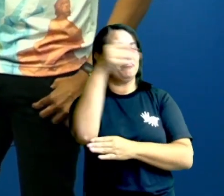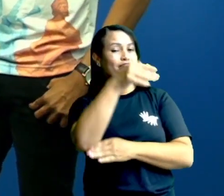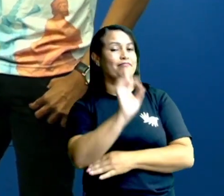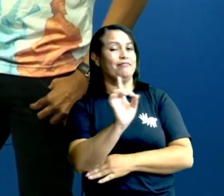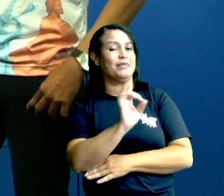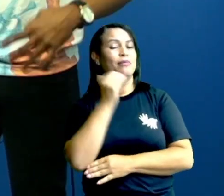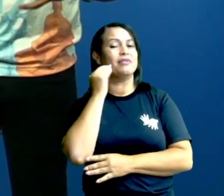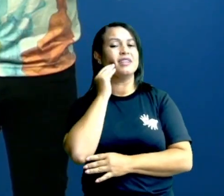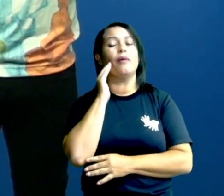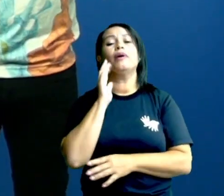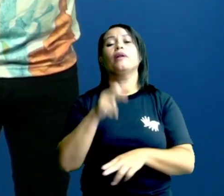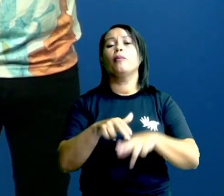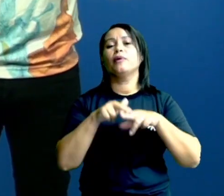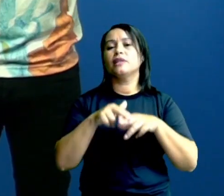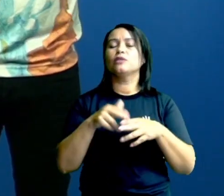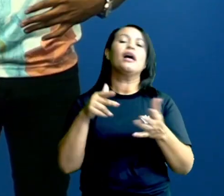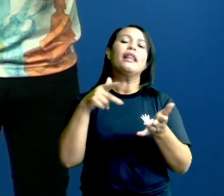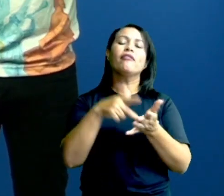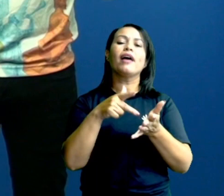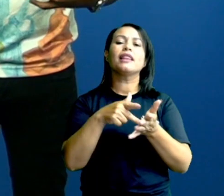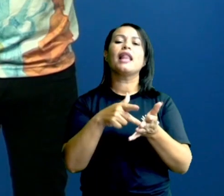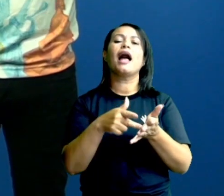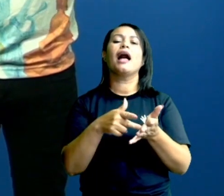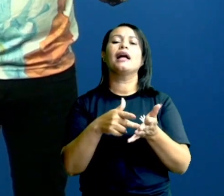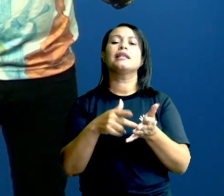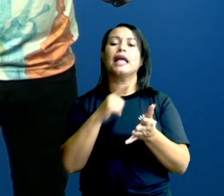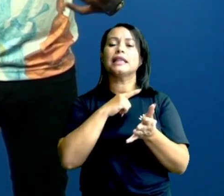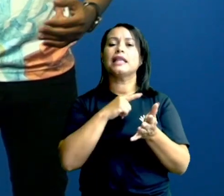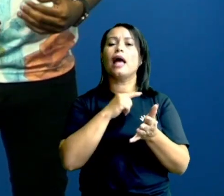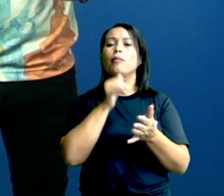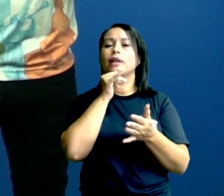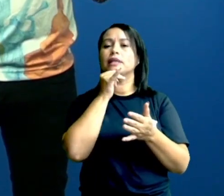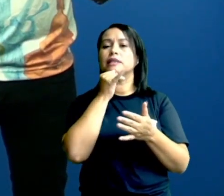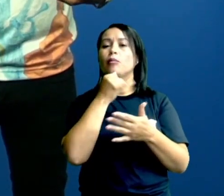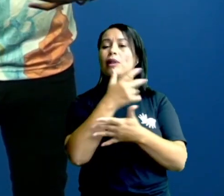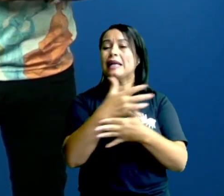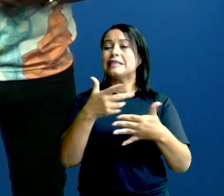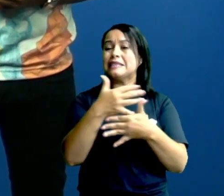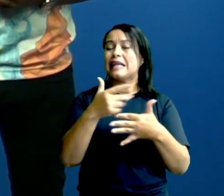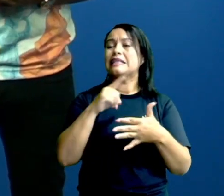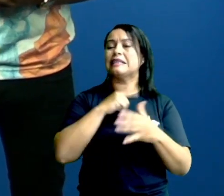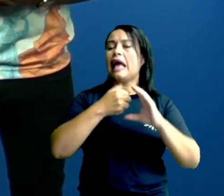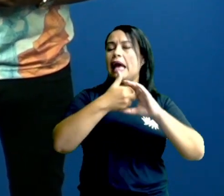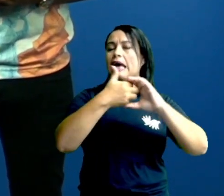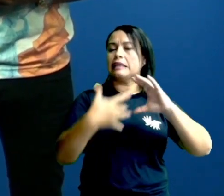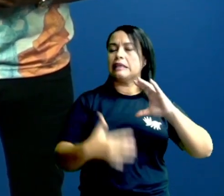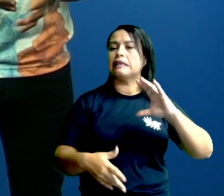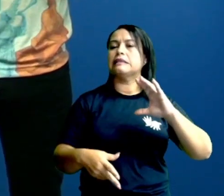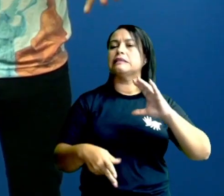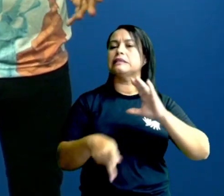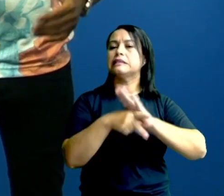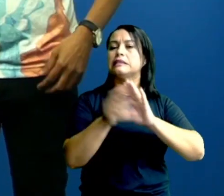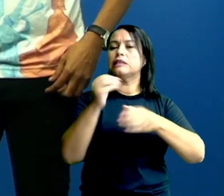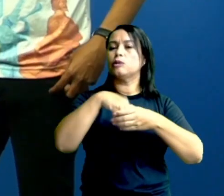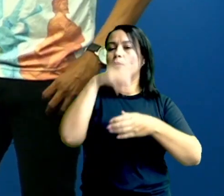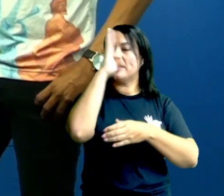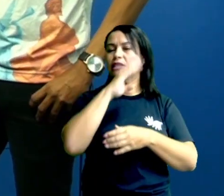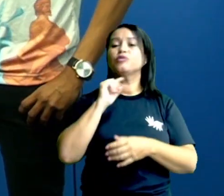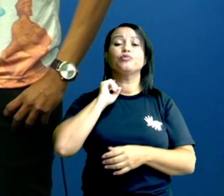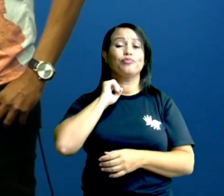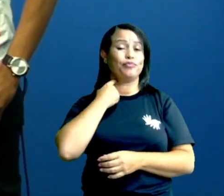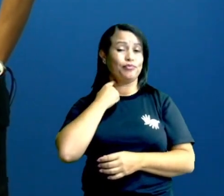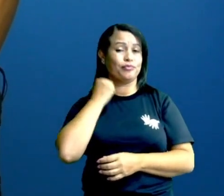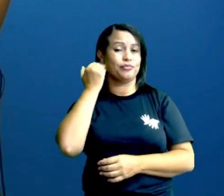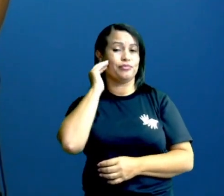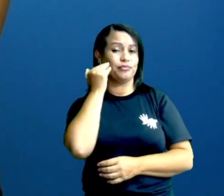tomasse banho nesse Rio tá bom na verdade hoje uso Urbano cirurgias que cortam grandes centros urbanos tem por característica no contexto brasileiro serem